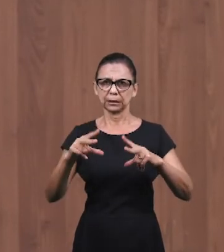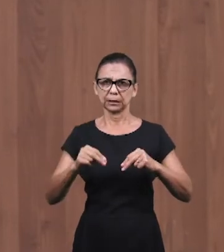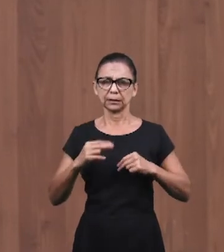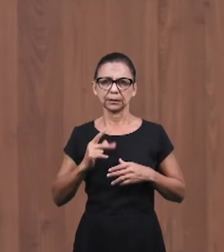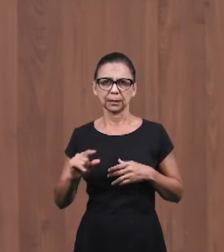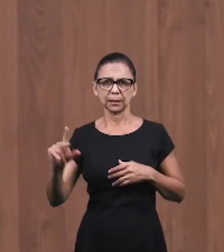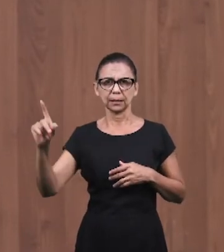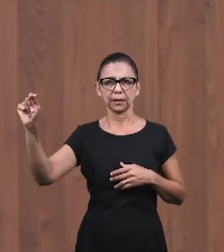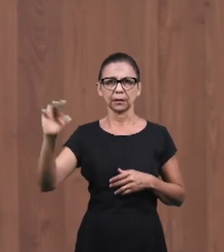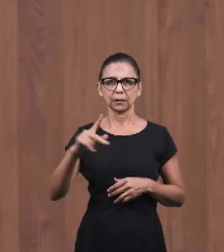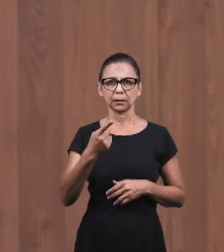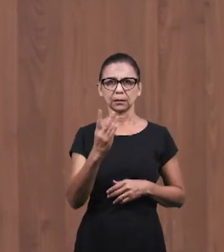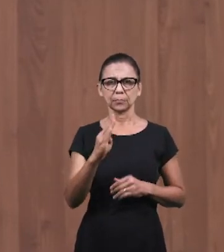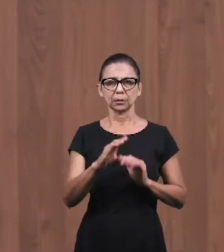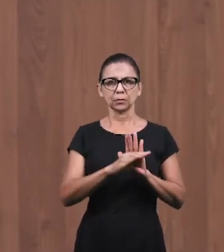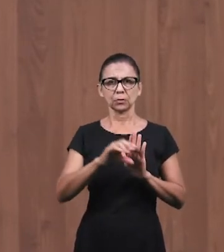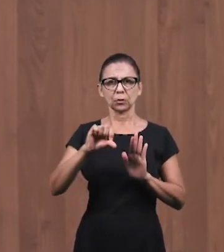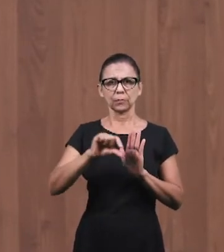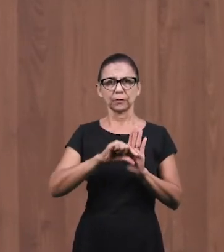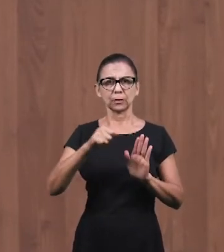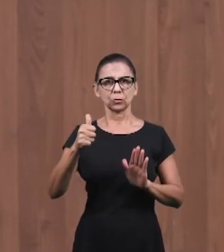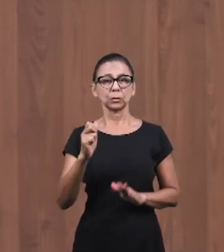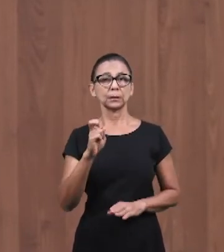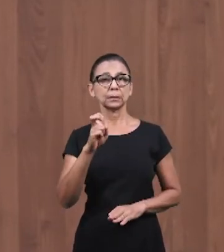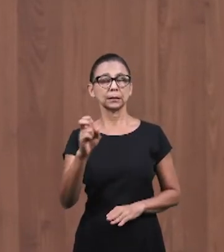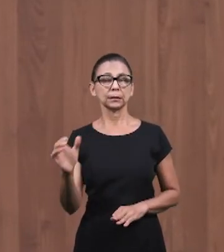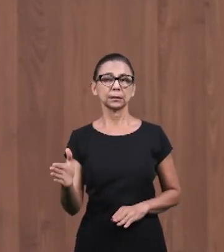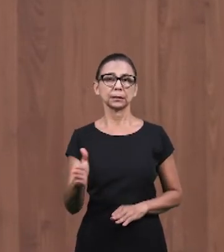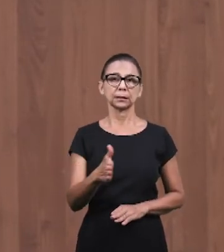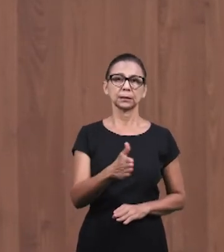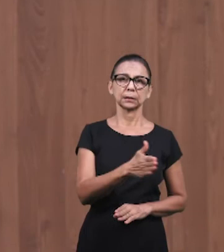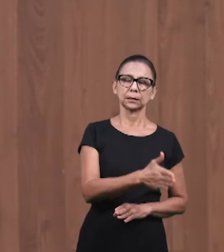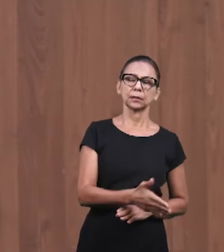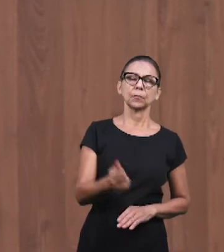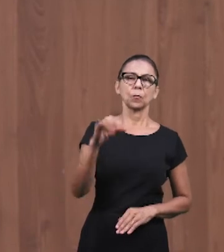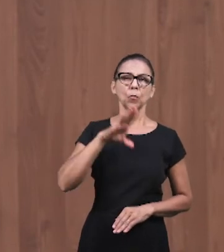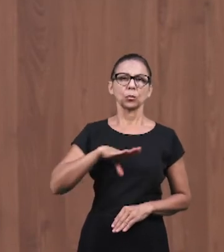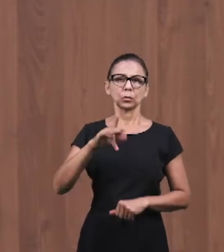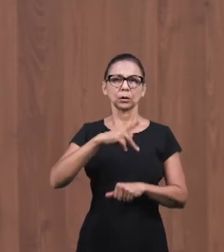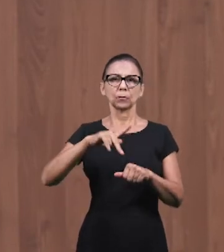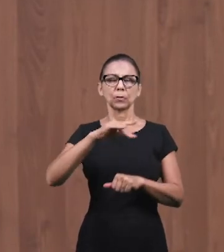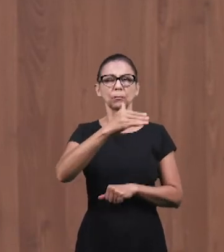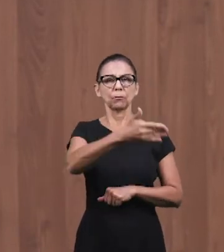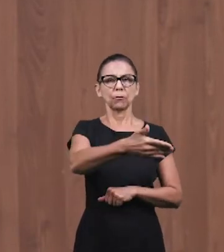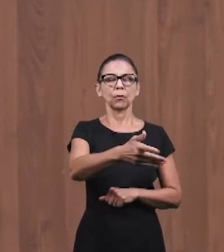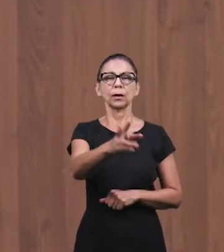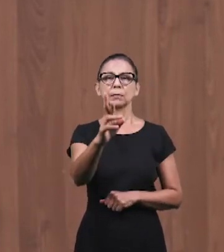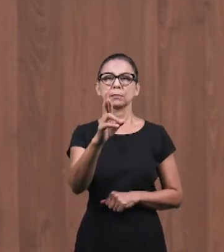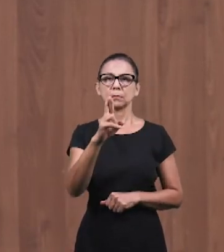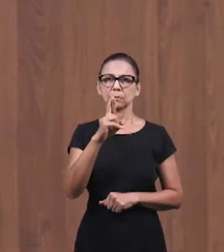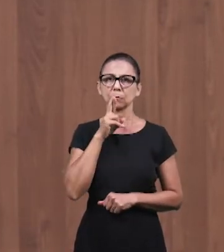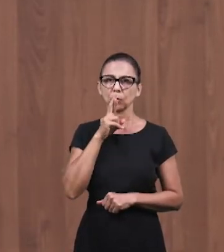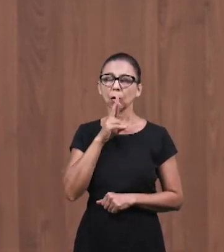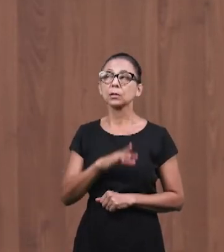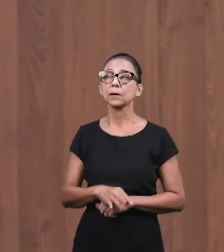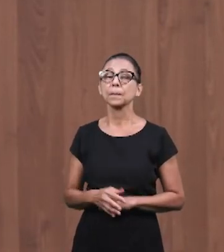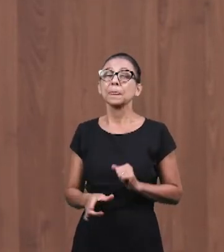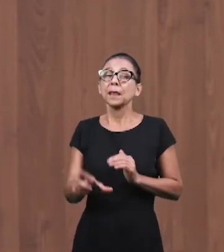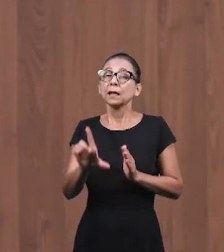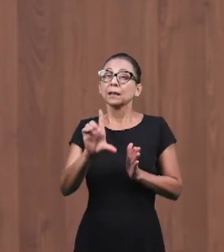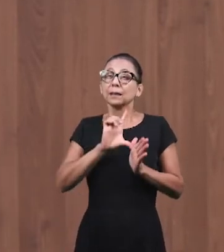verso 15. Também a afirmação da Dilciane, lá de Porto, em Portugal. O Senhor, quando nós